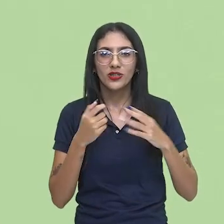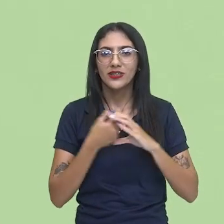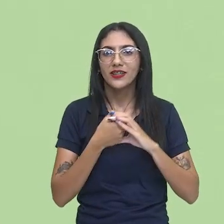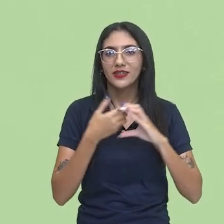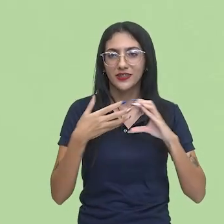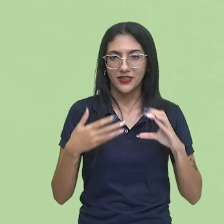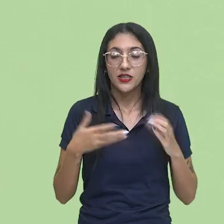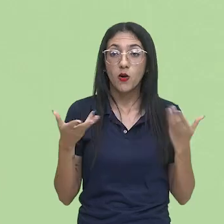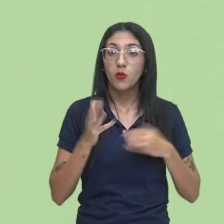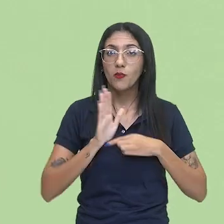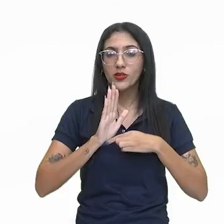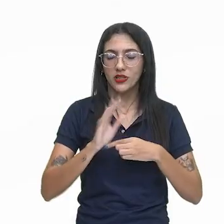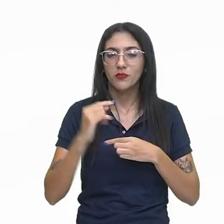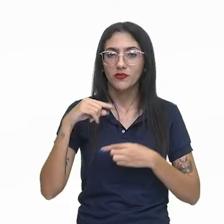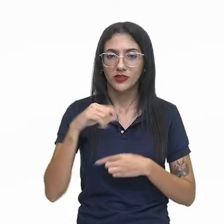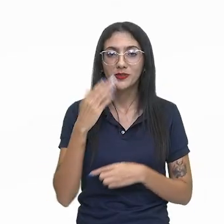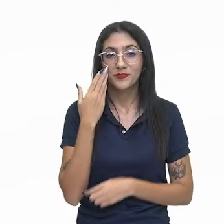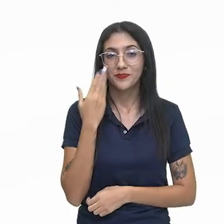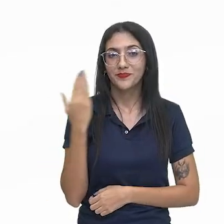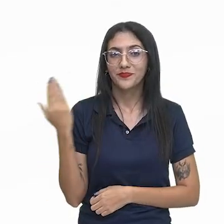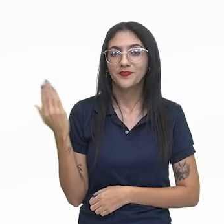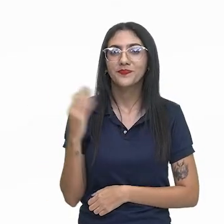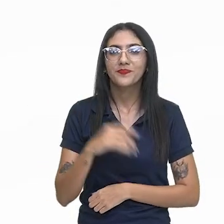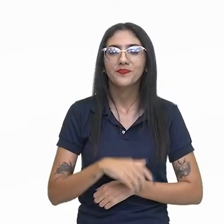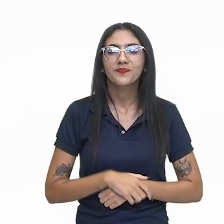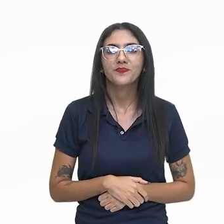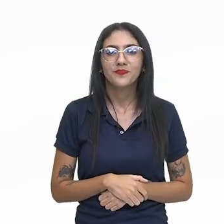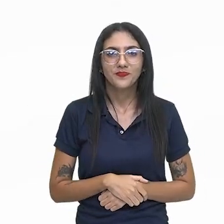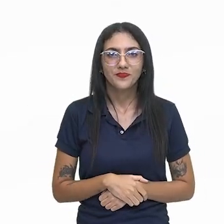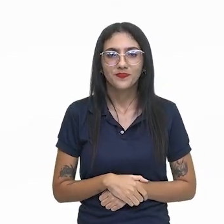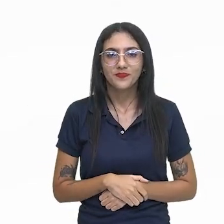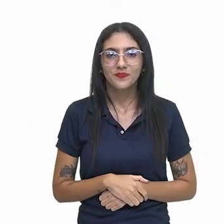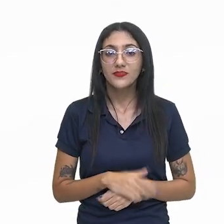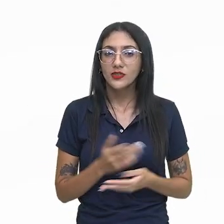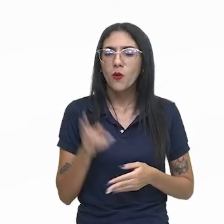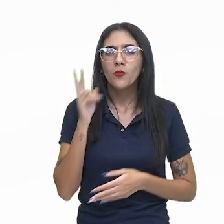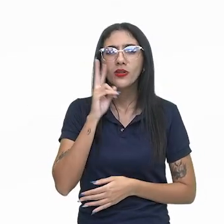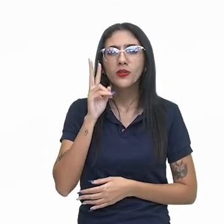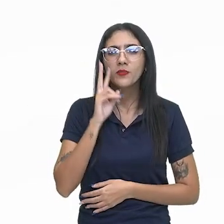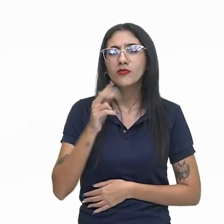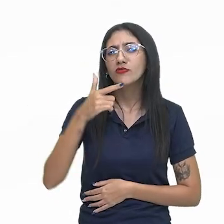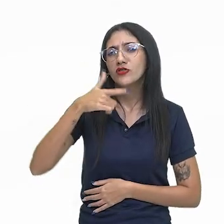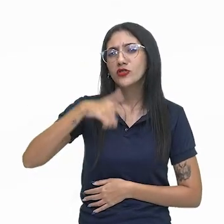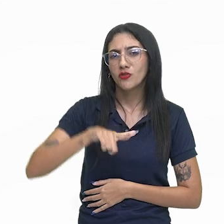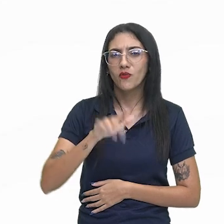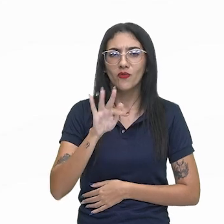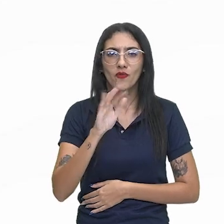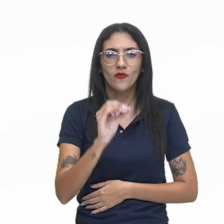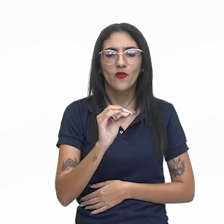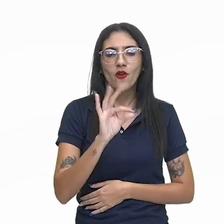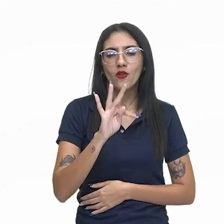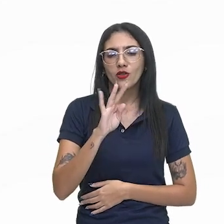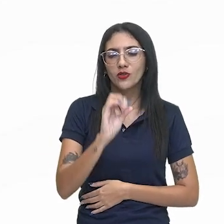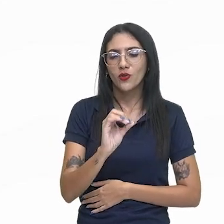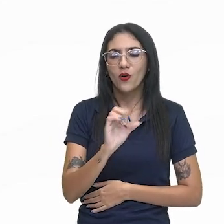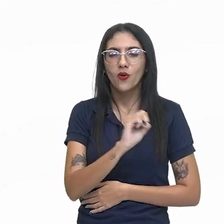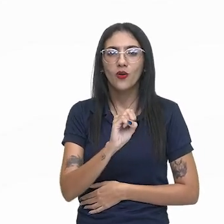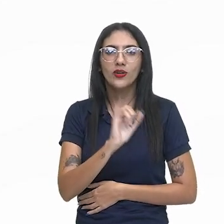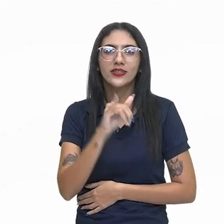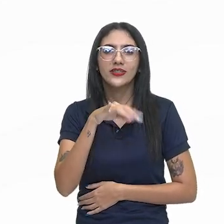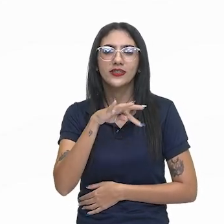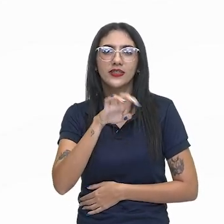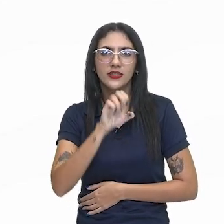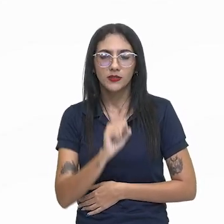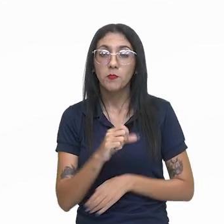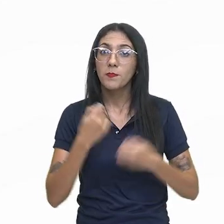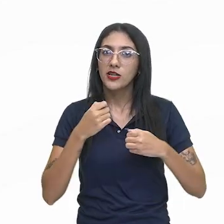equações que eu vou mostrar para vocês agora. Então, relembrando a fotossíntese, né, é necessário a presença